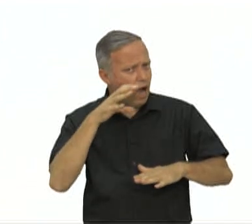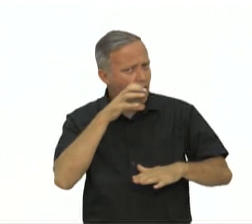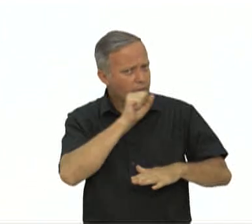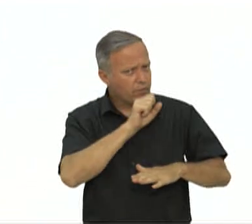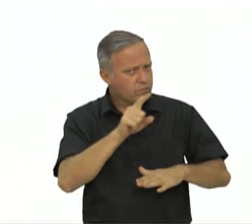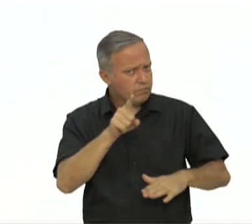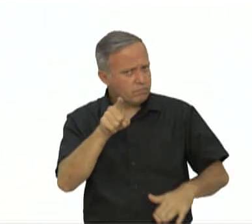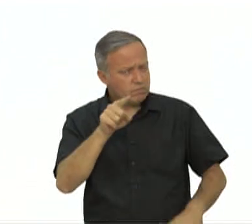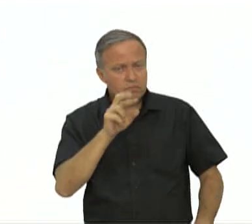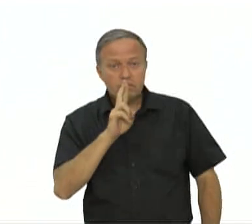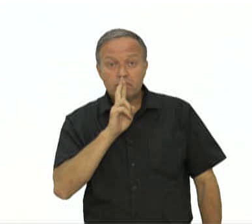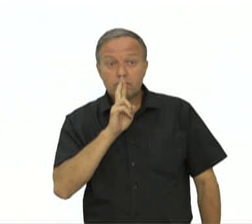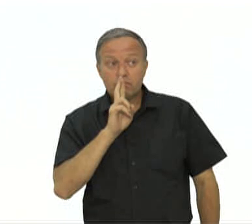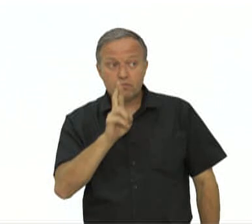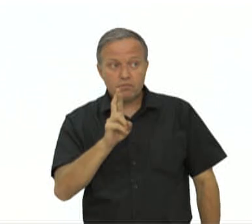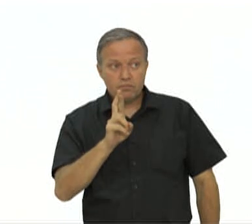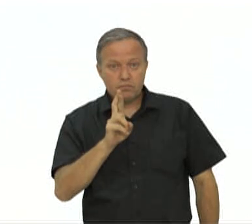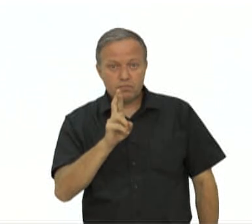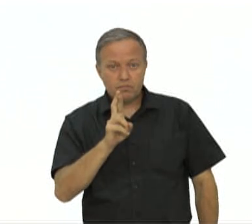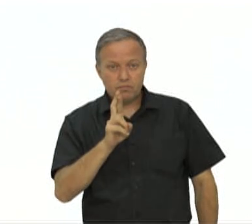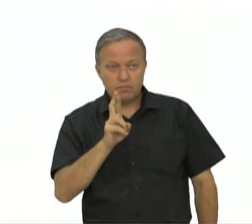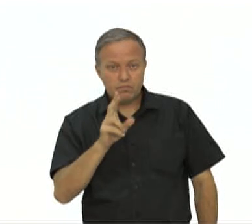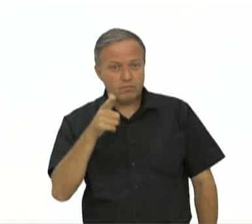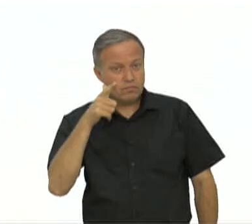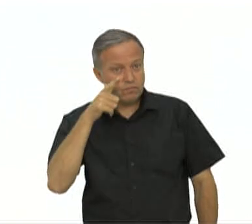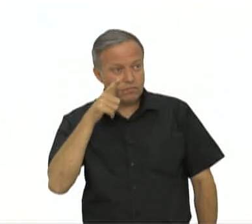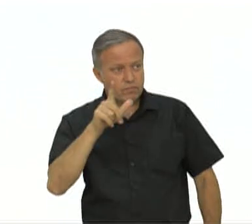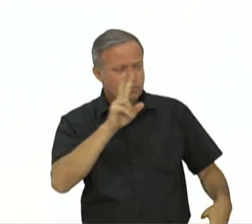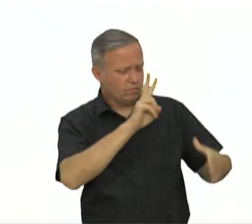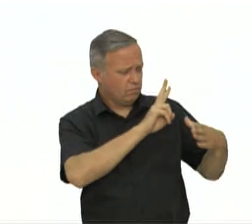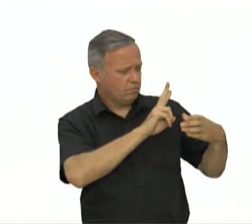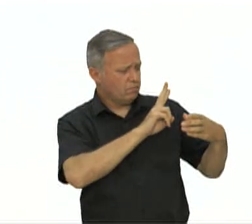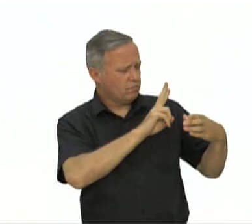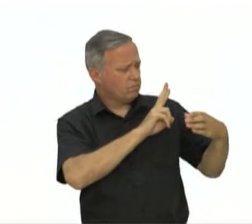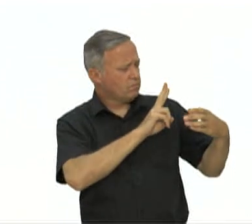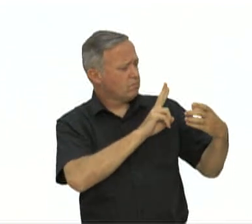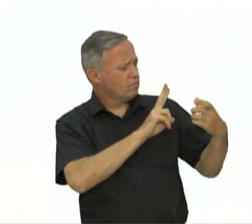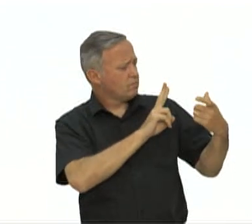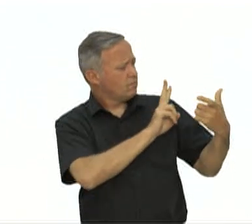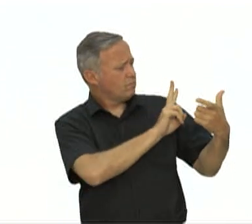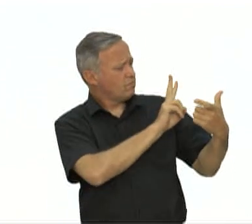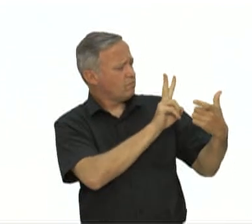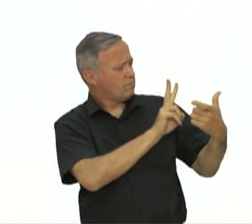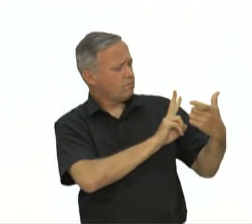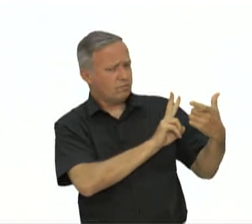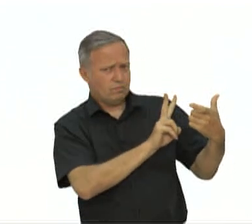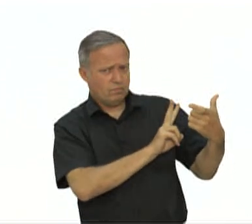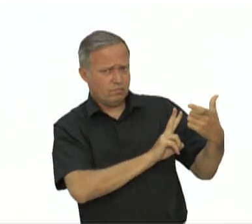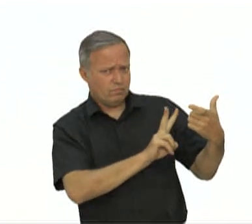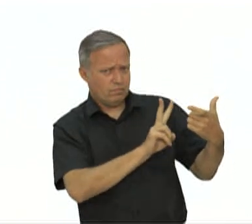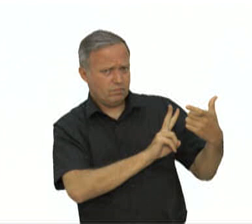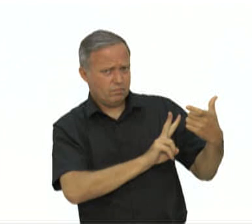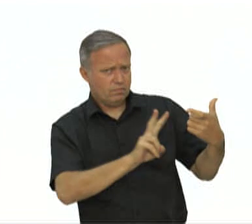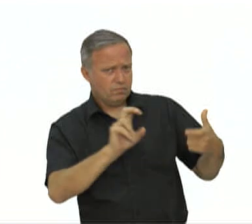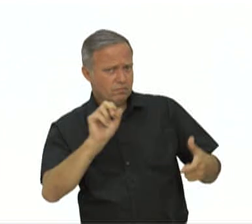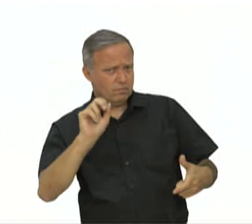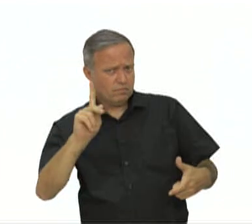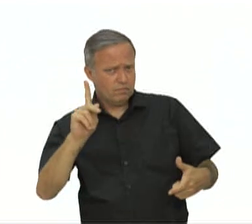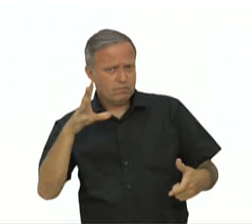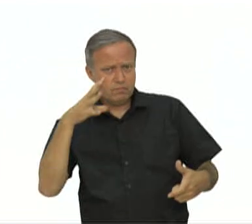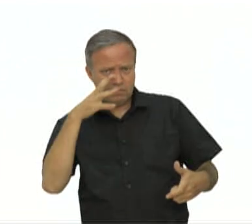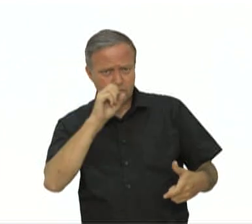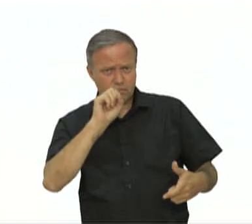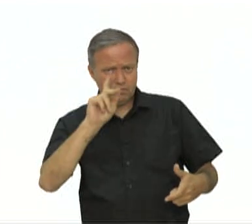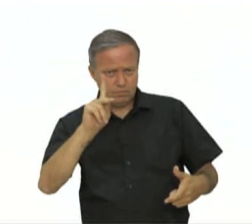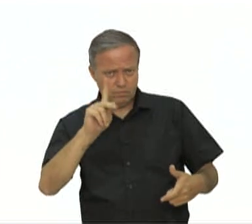rapidinho, mas é um tempinho que você vai conseguir aí fazer uma leitura da imagem para tentar responder essa questão, certo? Daqui a pouquinho eu volto.